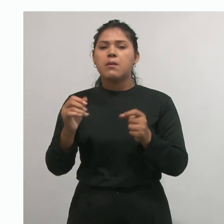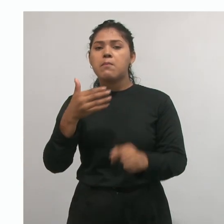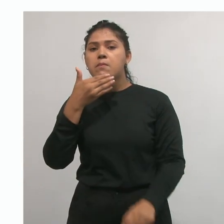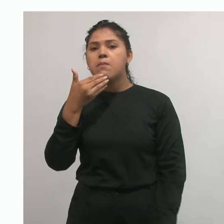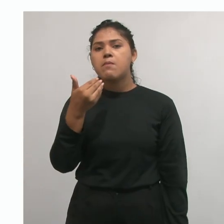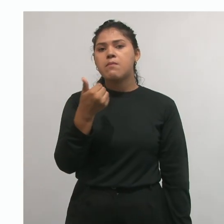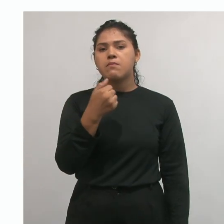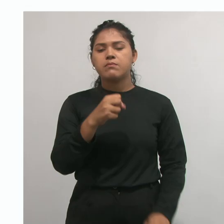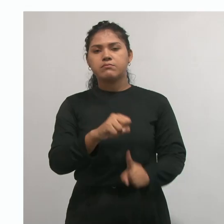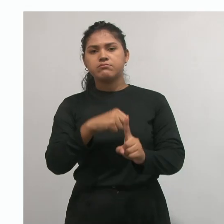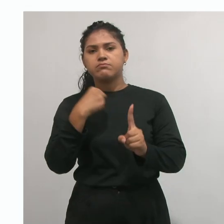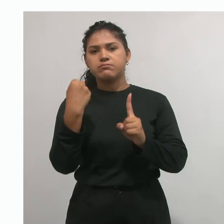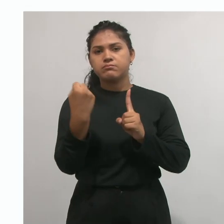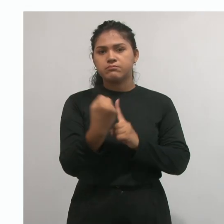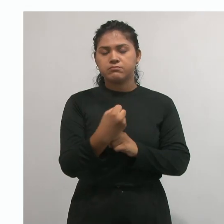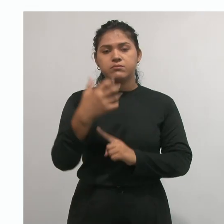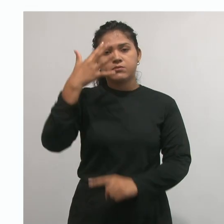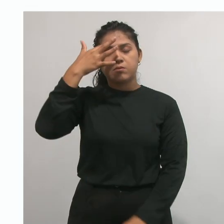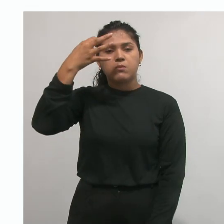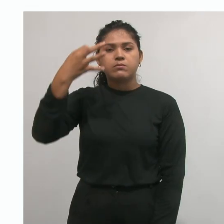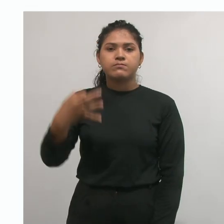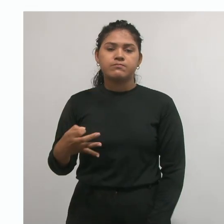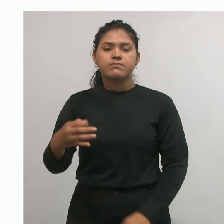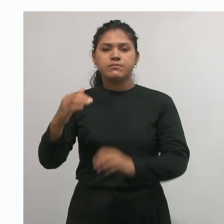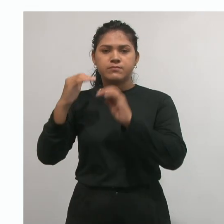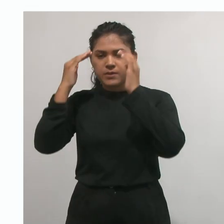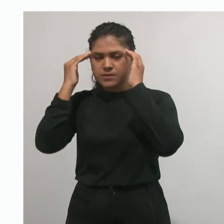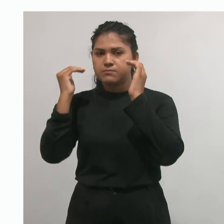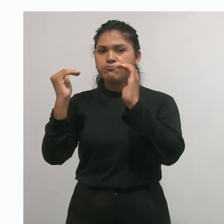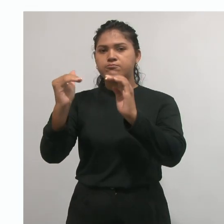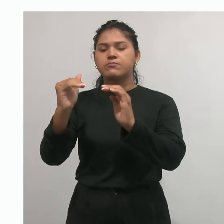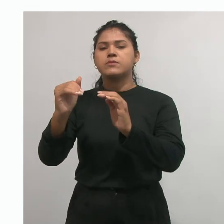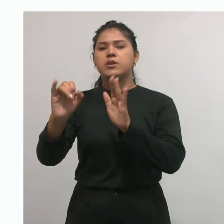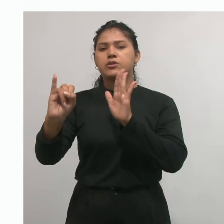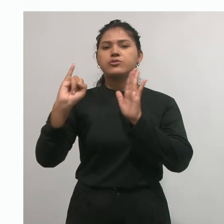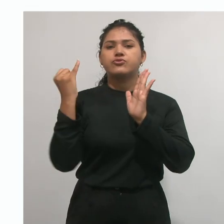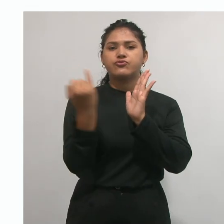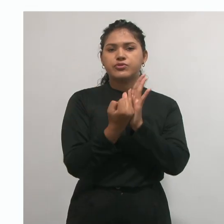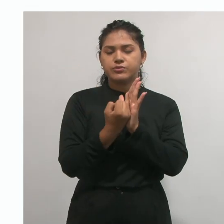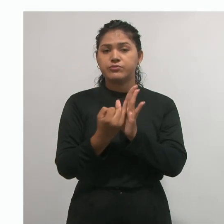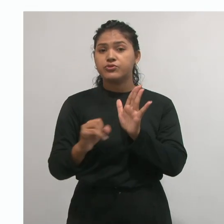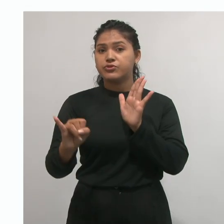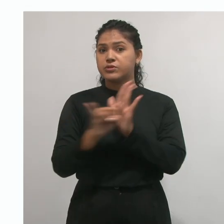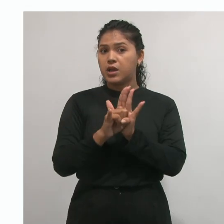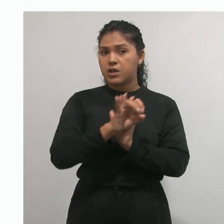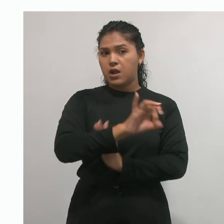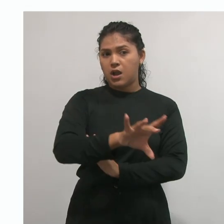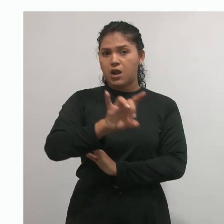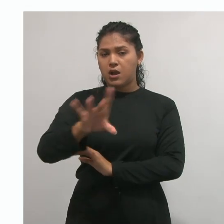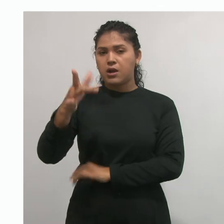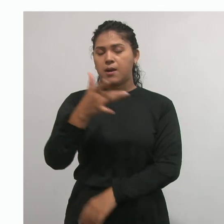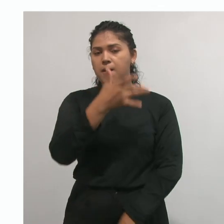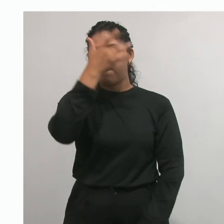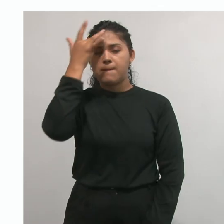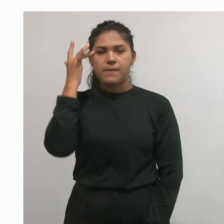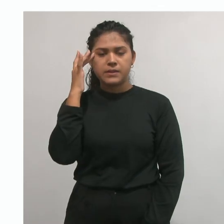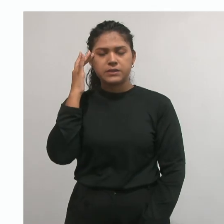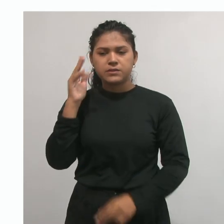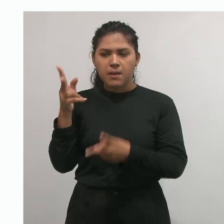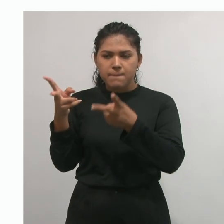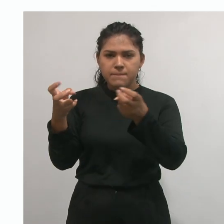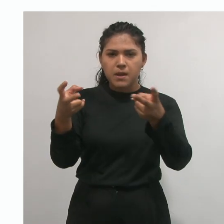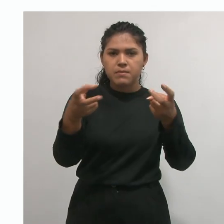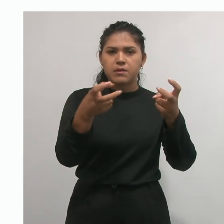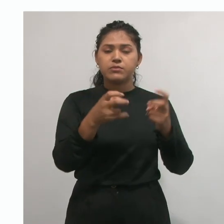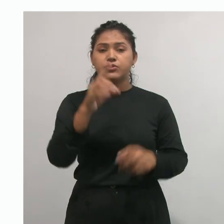atitudes de posicionamento social, como reconhecer o respeito às identidades, as diferenças e